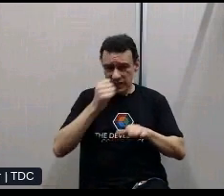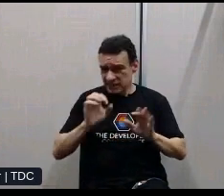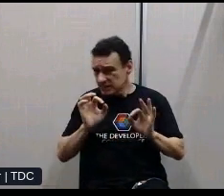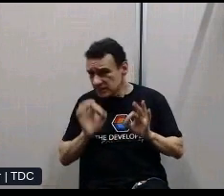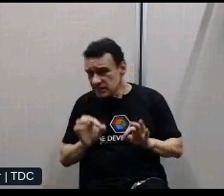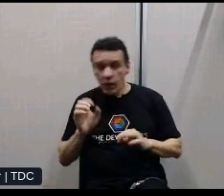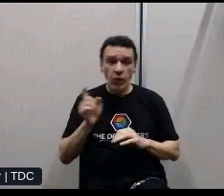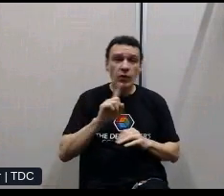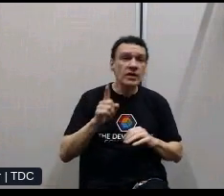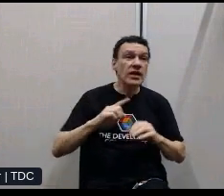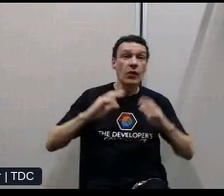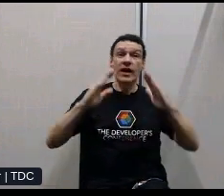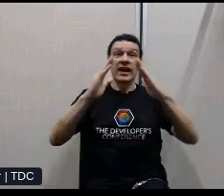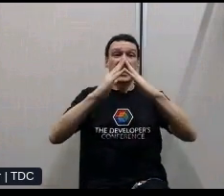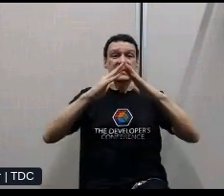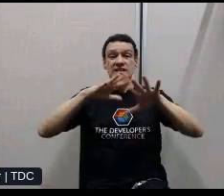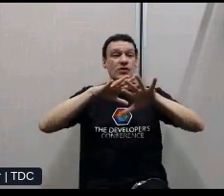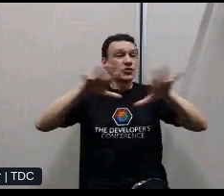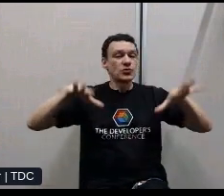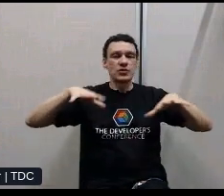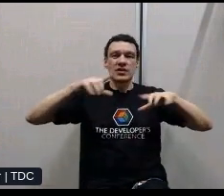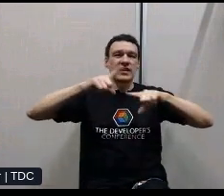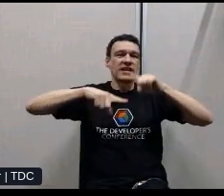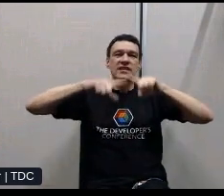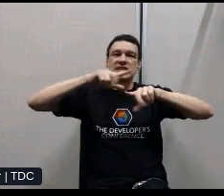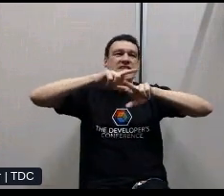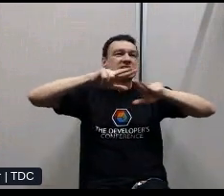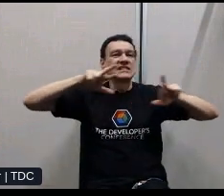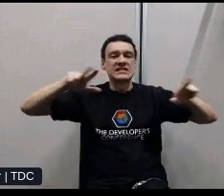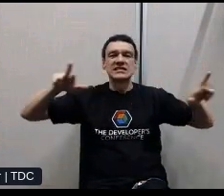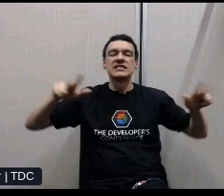por diante. Então ele se sente, quando vocês verem esse